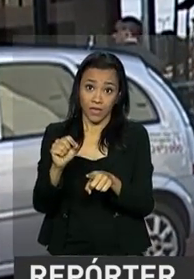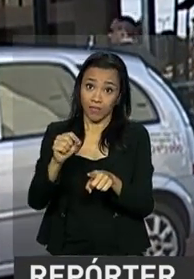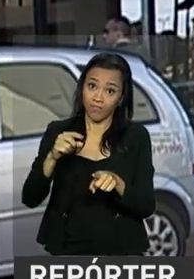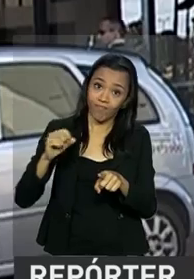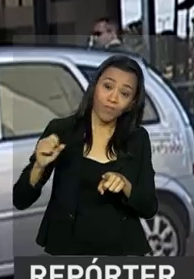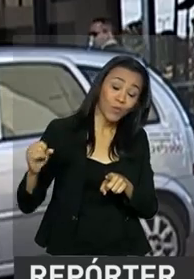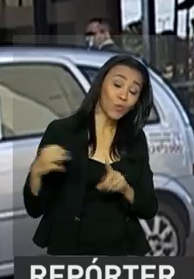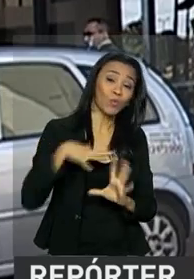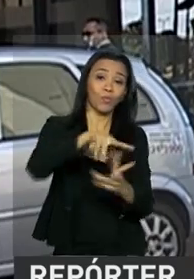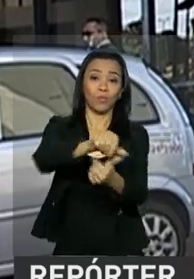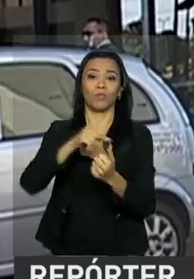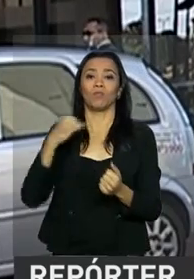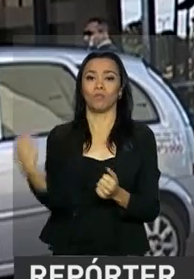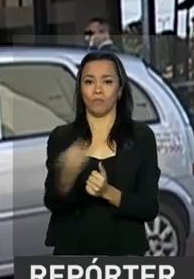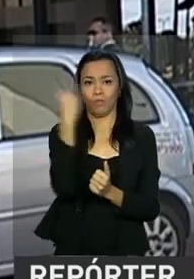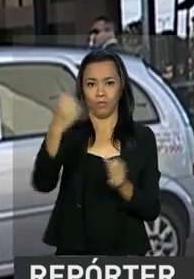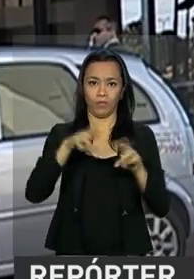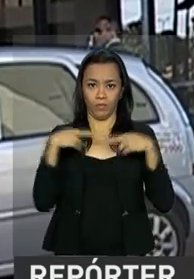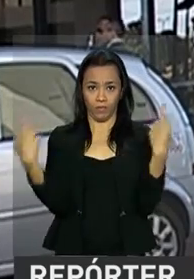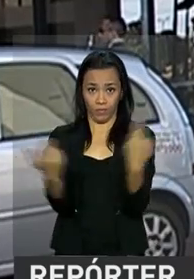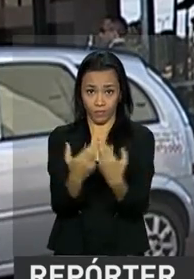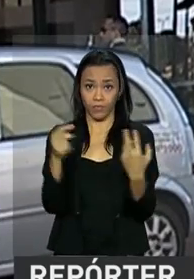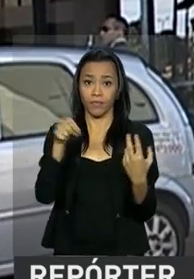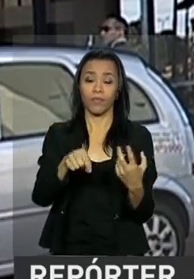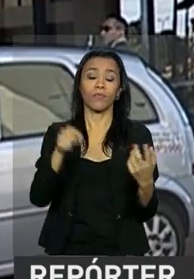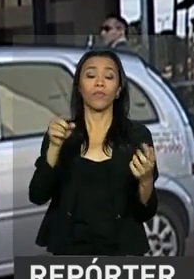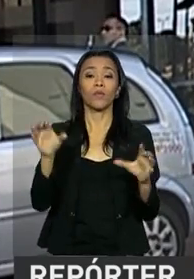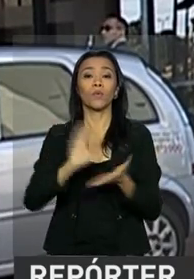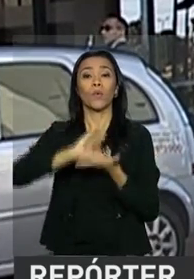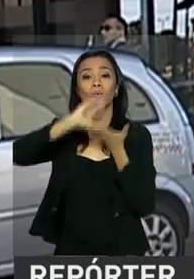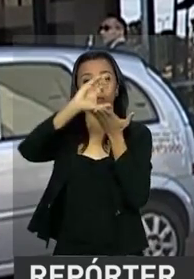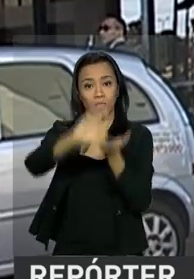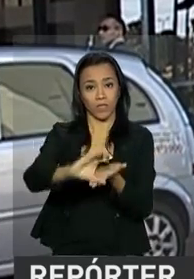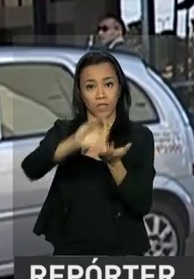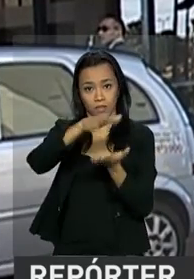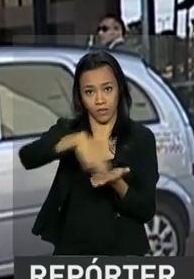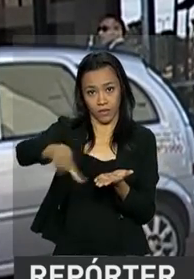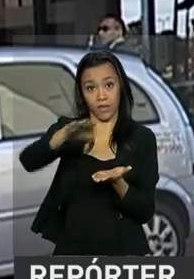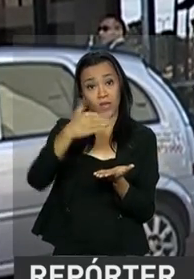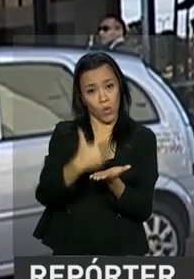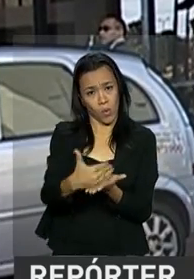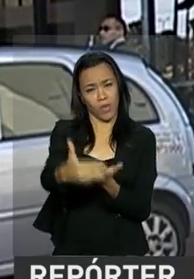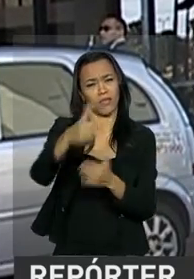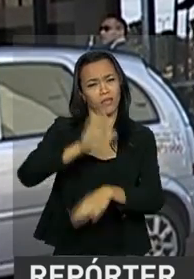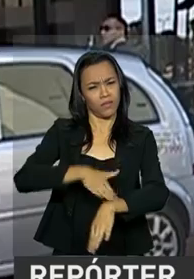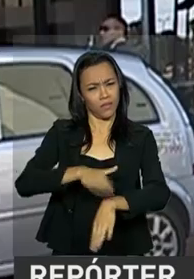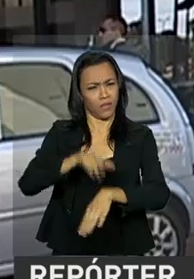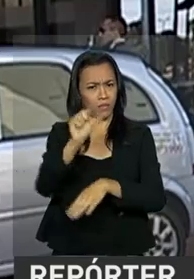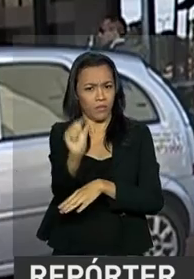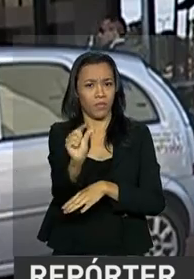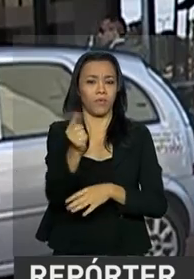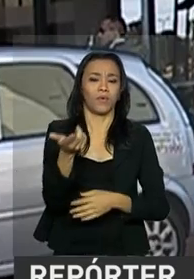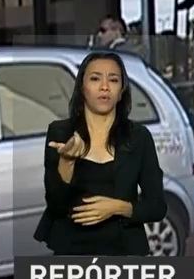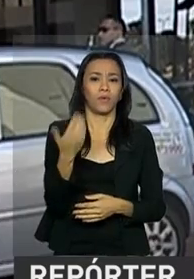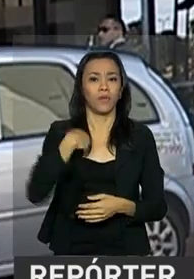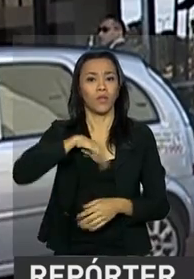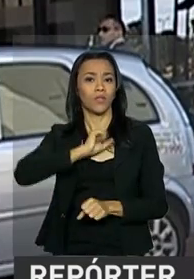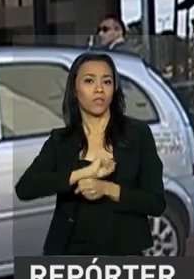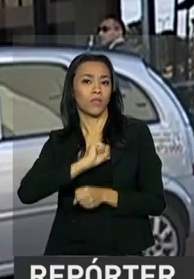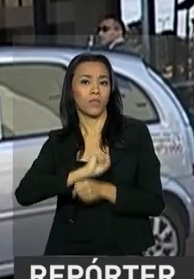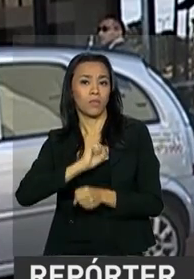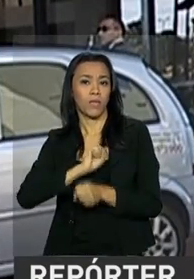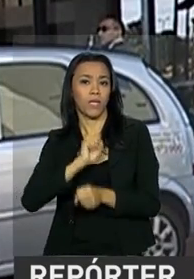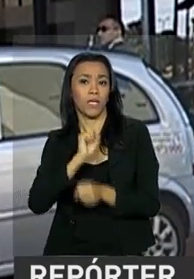Inovação no mundo pela federação Global do Conselho de competitividade a reunião começa daqui a pouco e e nós estamos aqui